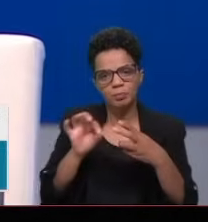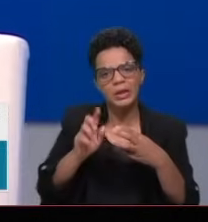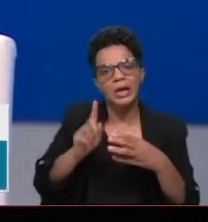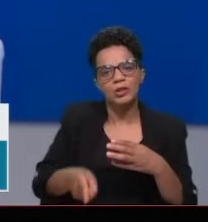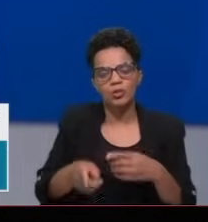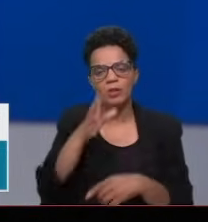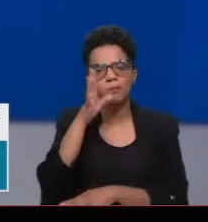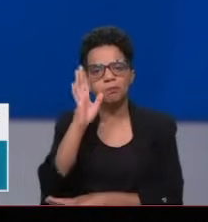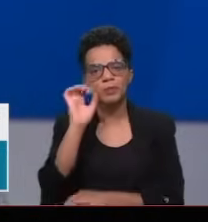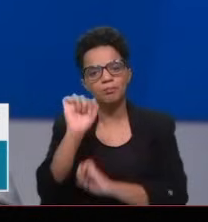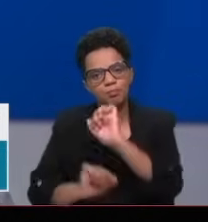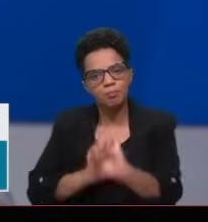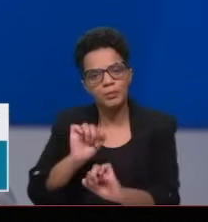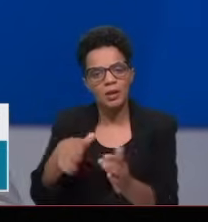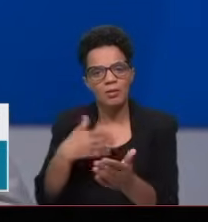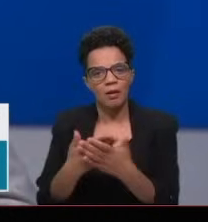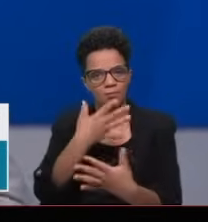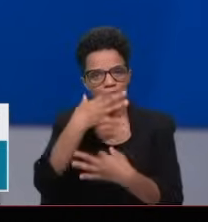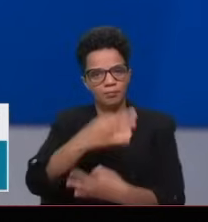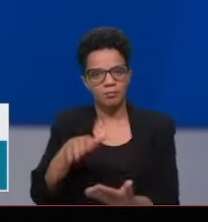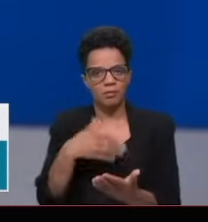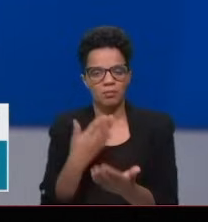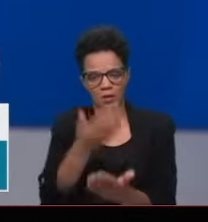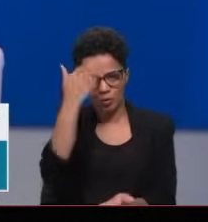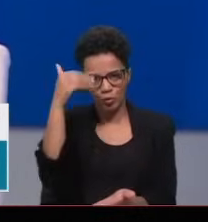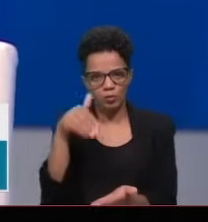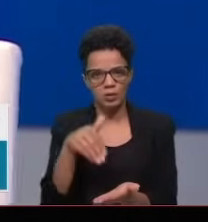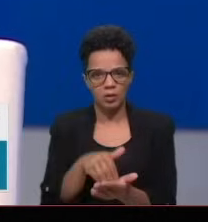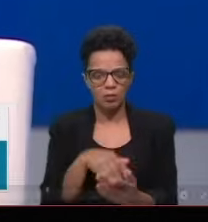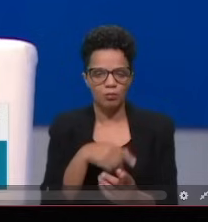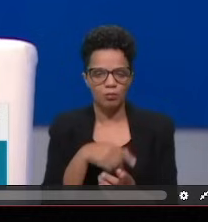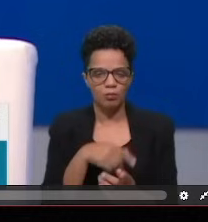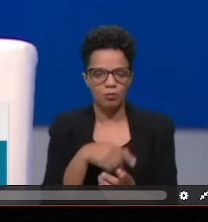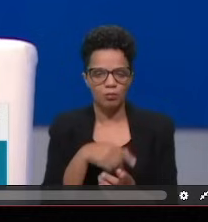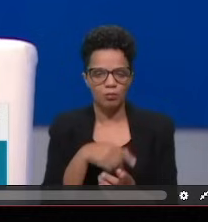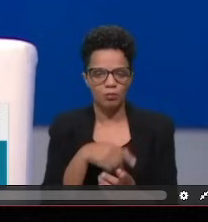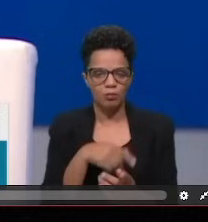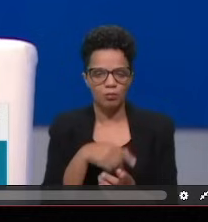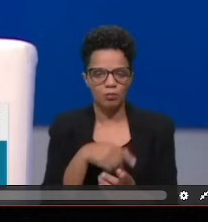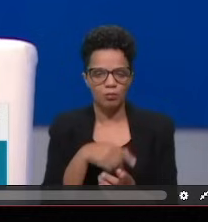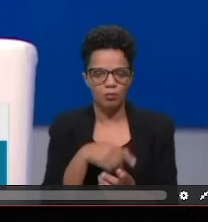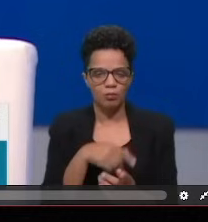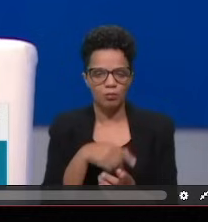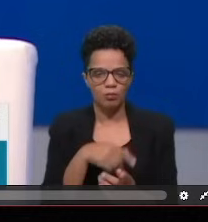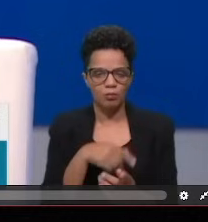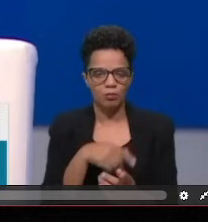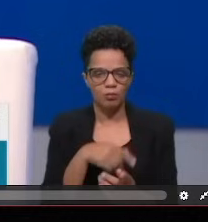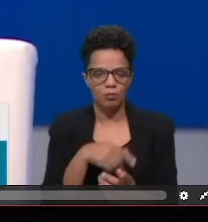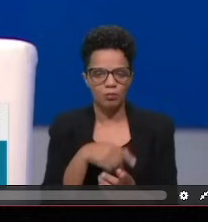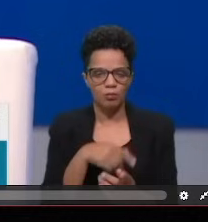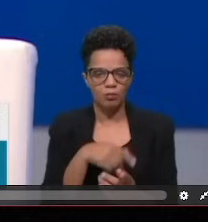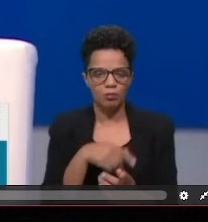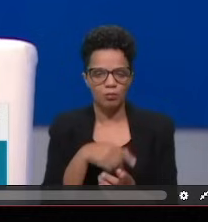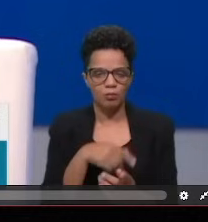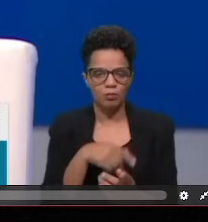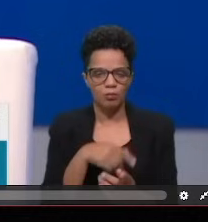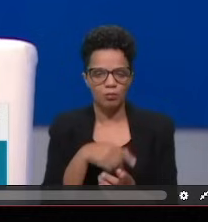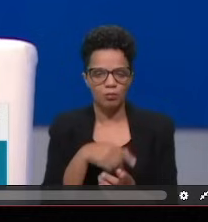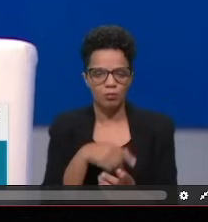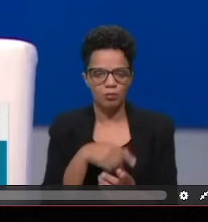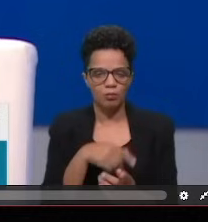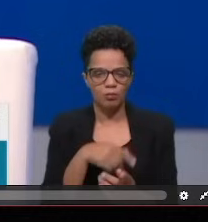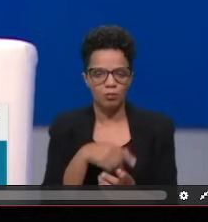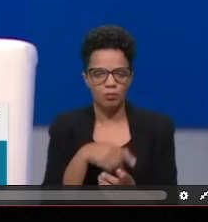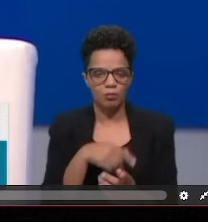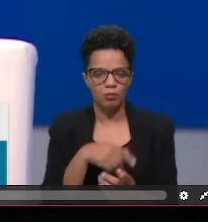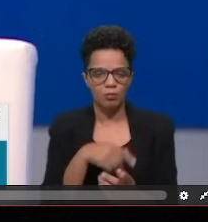conferência que a faz acreditar que levava algum Resultado positivo é a mesma coisa quando se diz que a guerra é na Europa não aqu